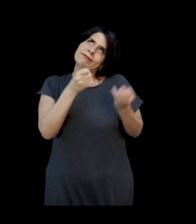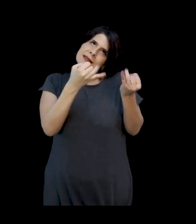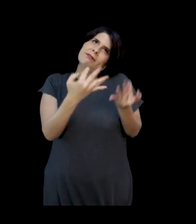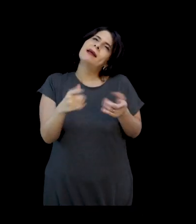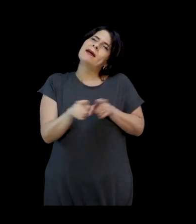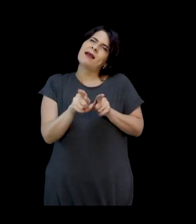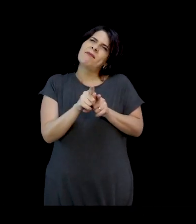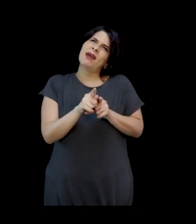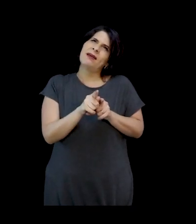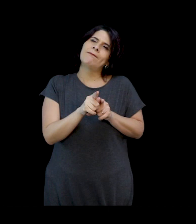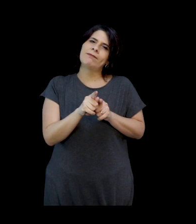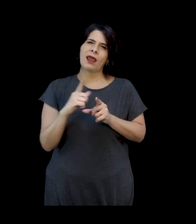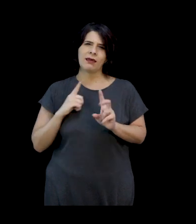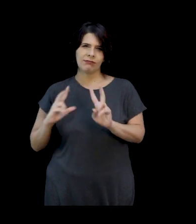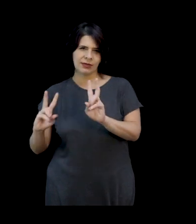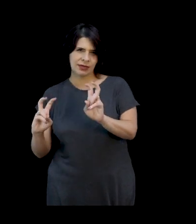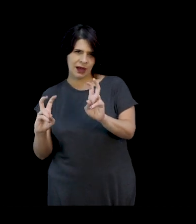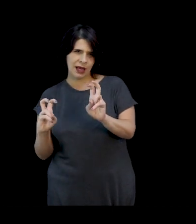uma outra,